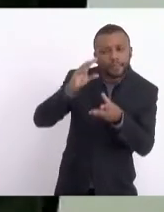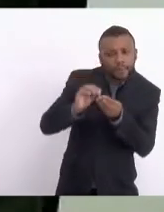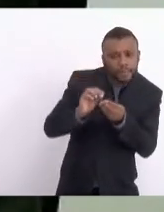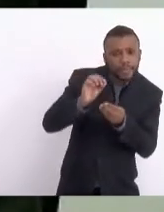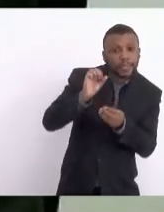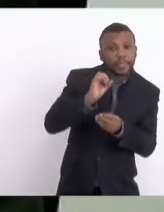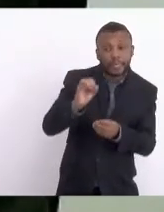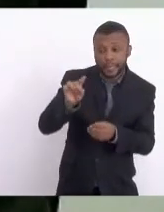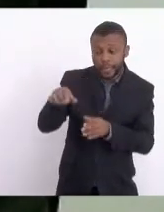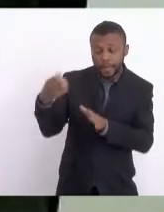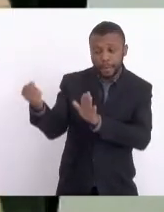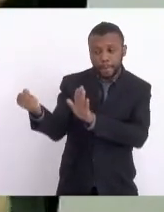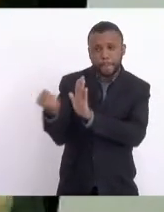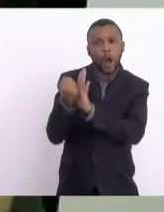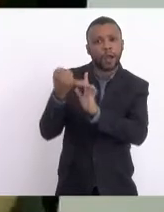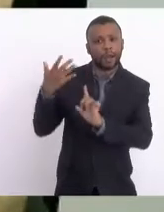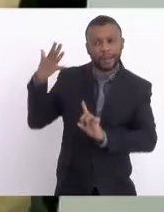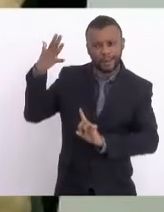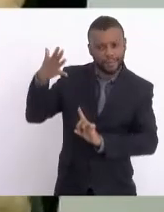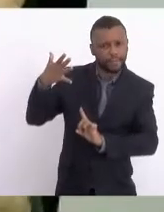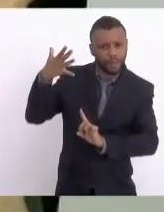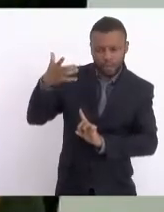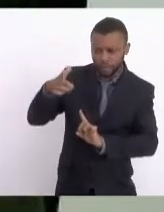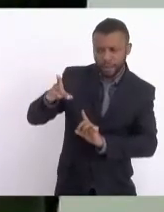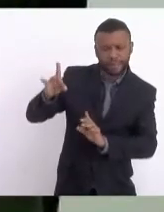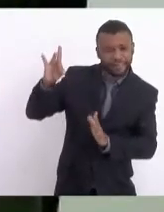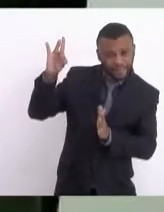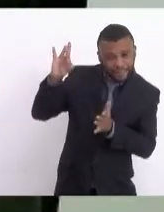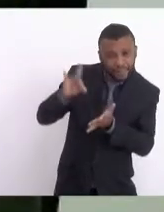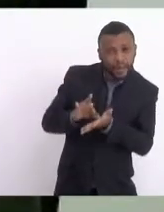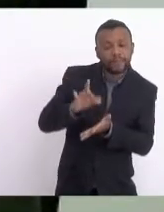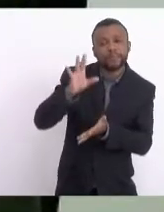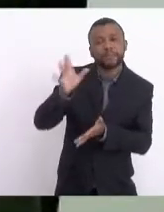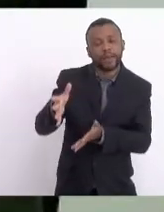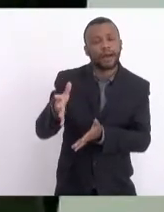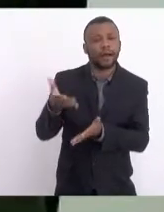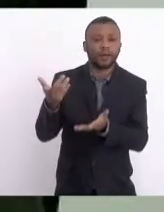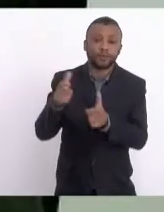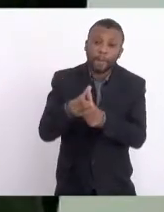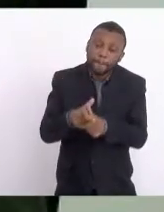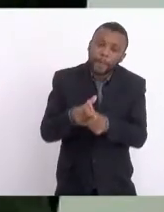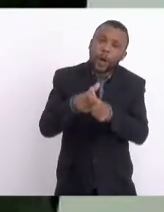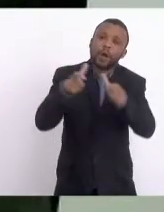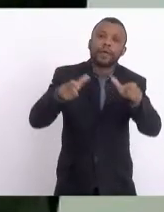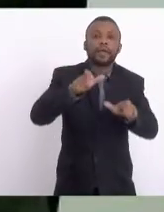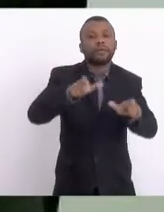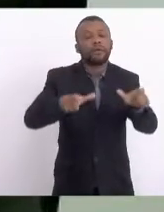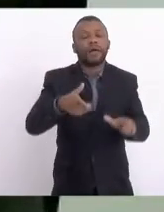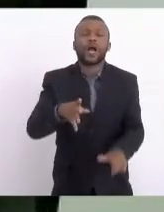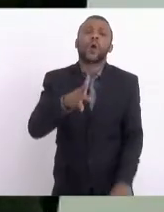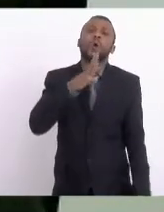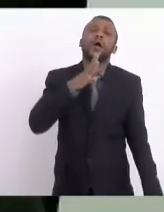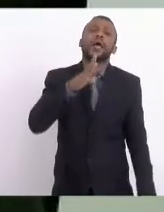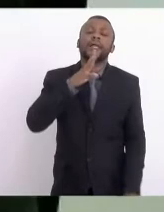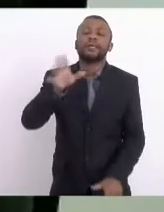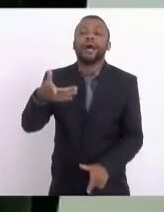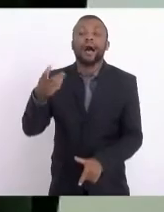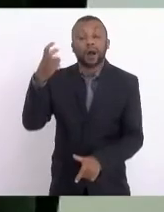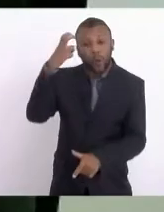fato já tomado como sendo da nossa